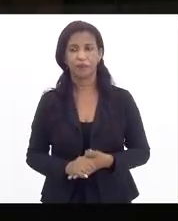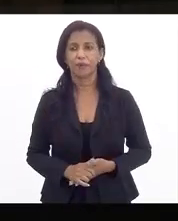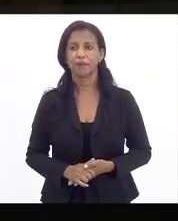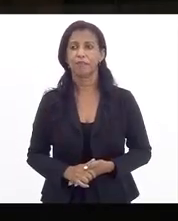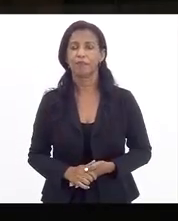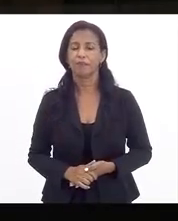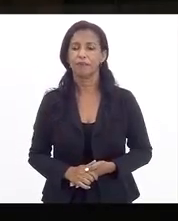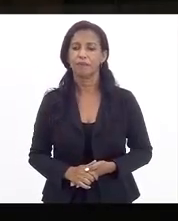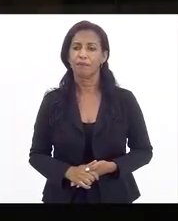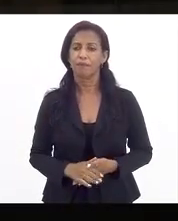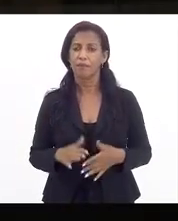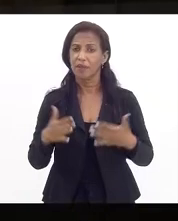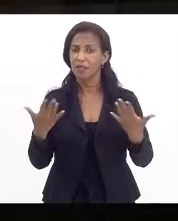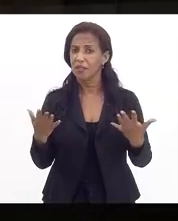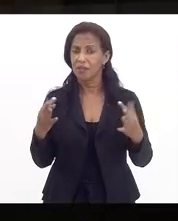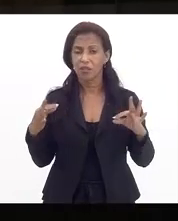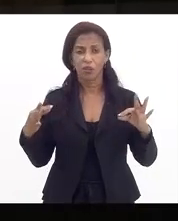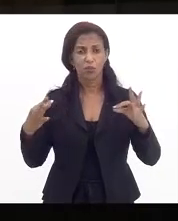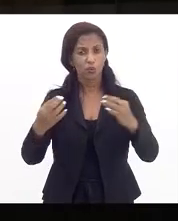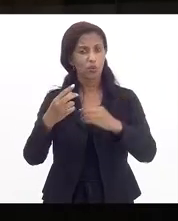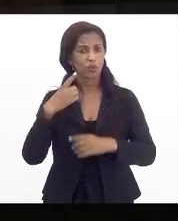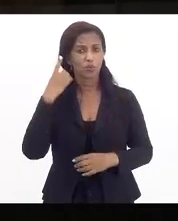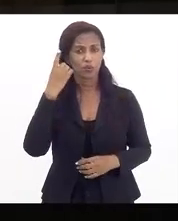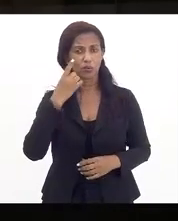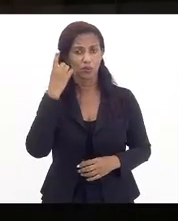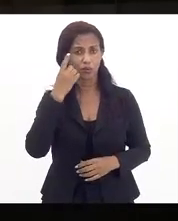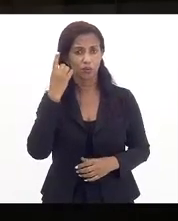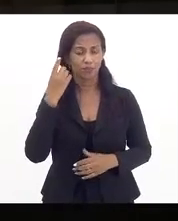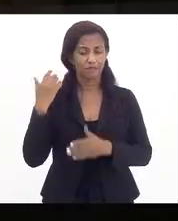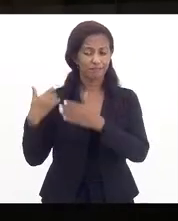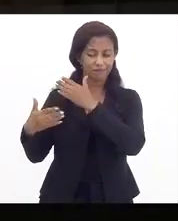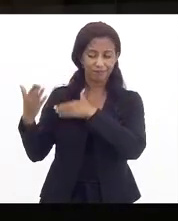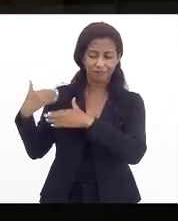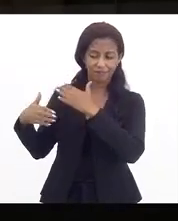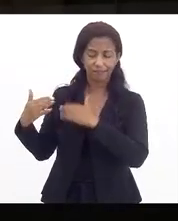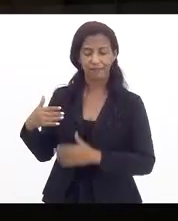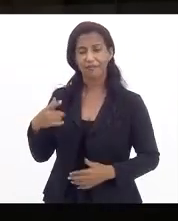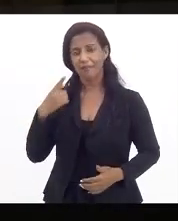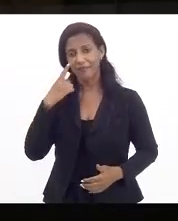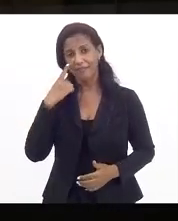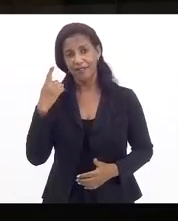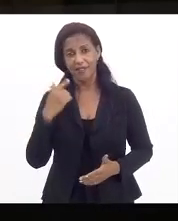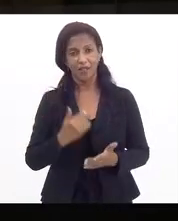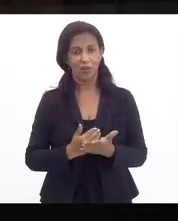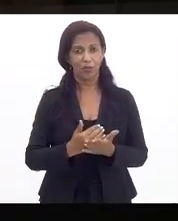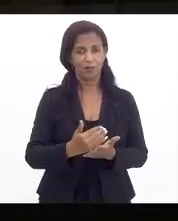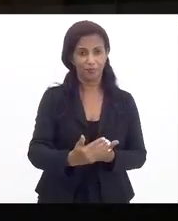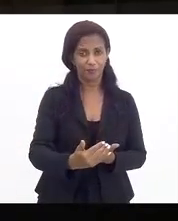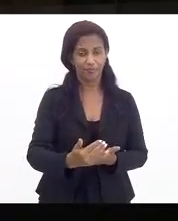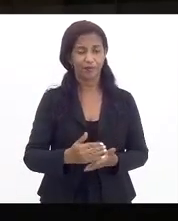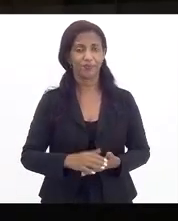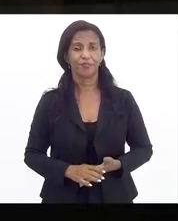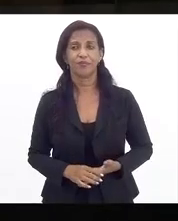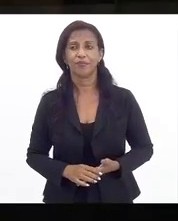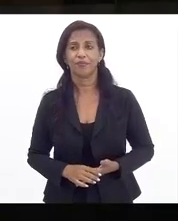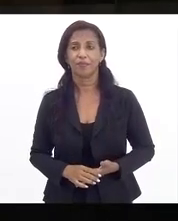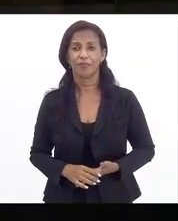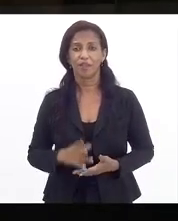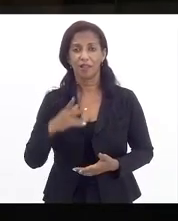e assim como todos os deputados que antecederam a gente tem que iniciar essa fala